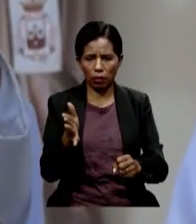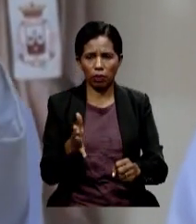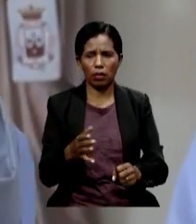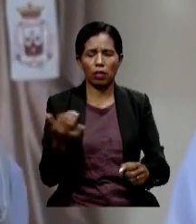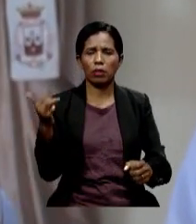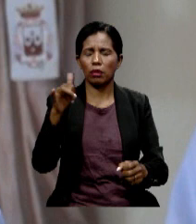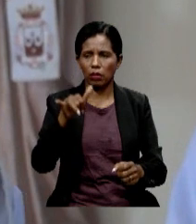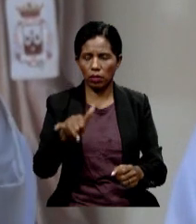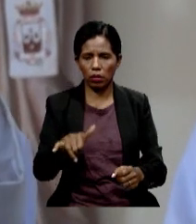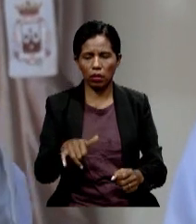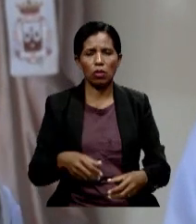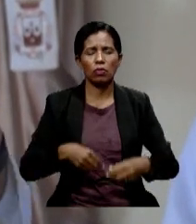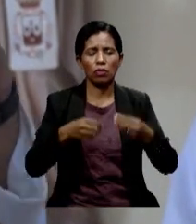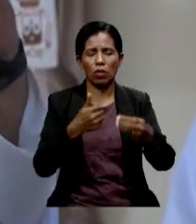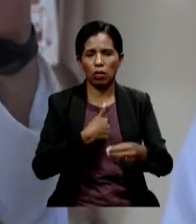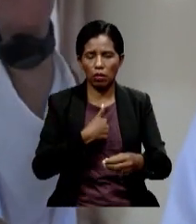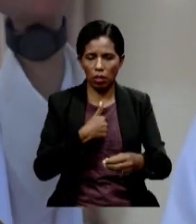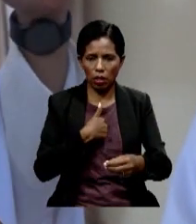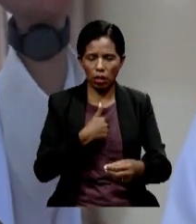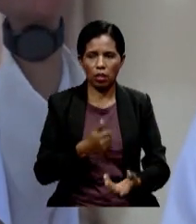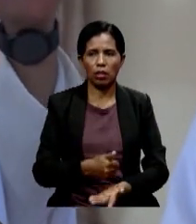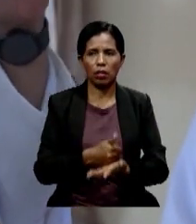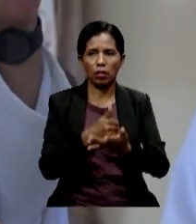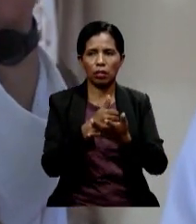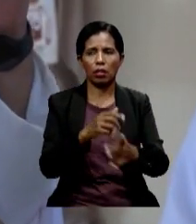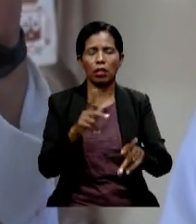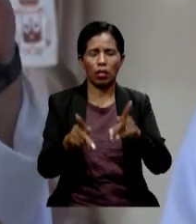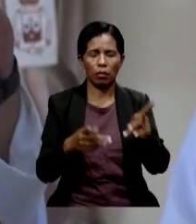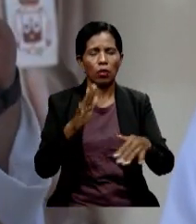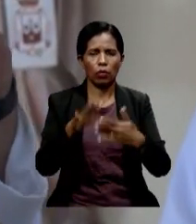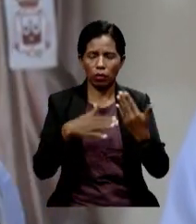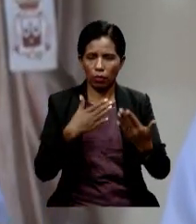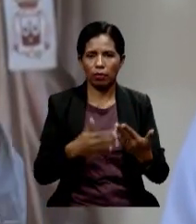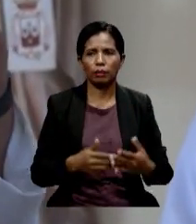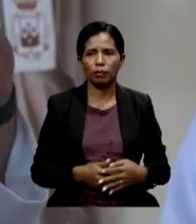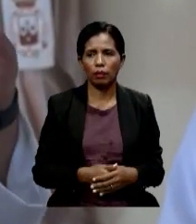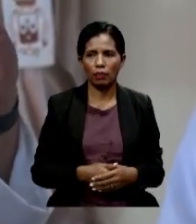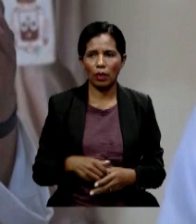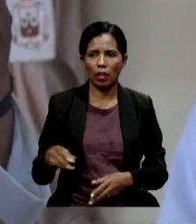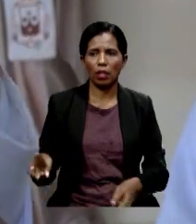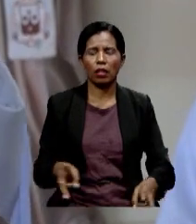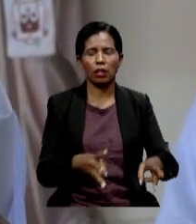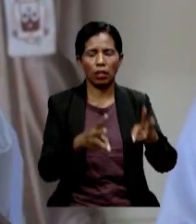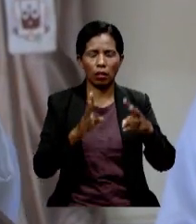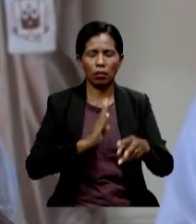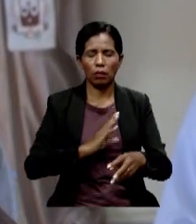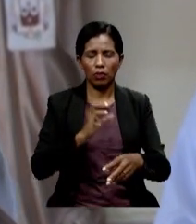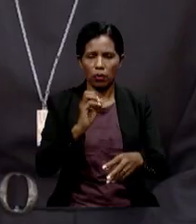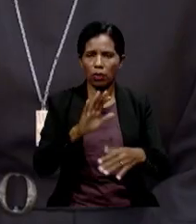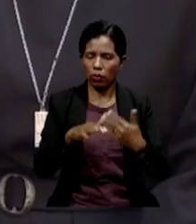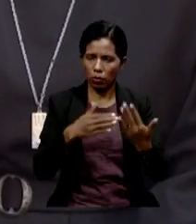sira, foan, serviço, imagina abu naro tempo ne ba, dalang ne ba tobu naro no ba tirak ne